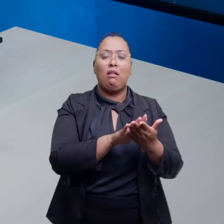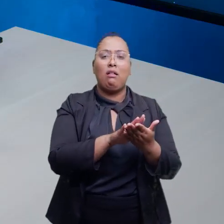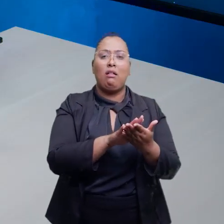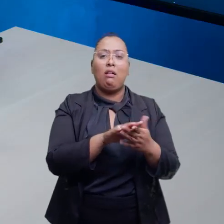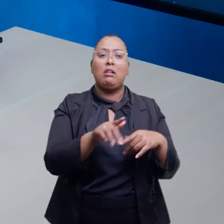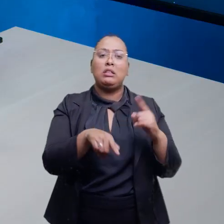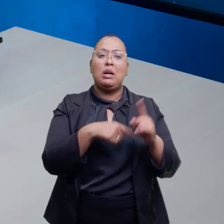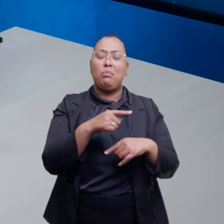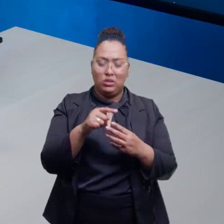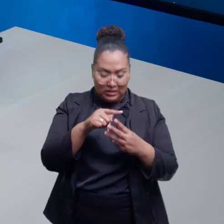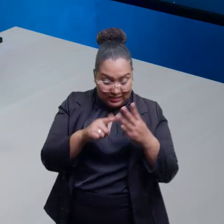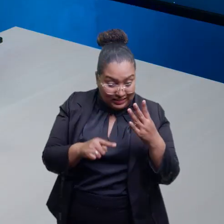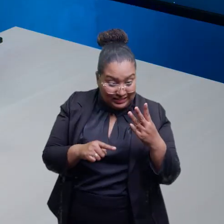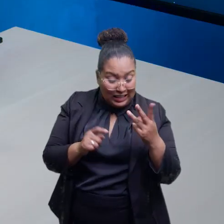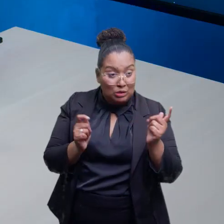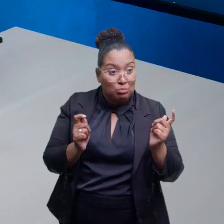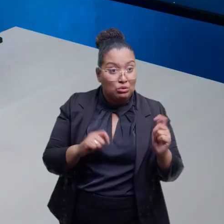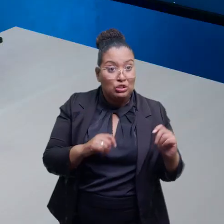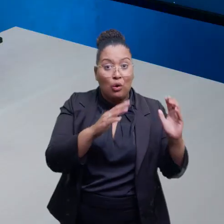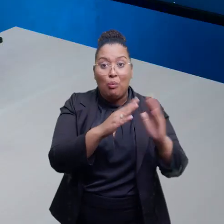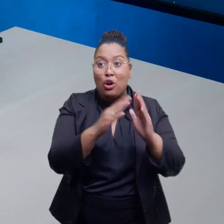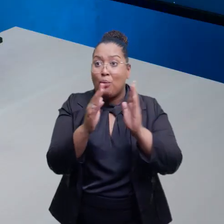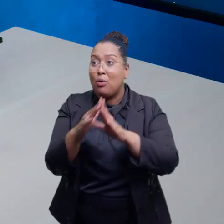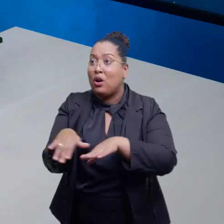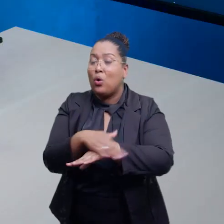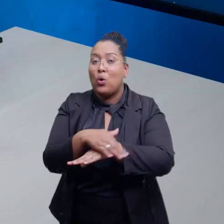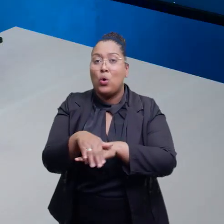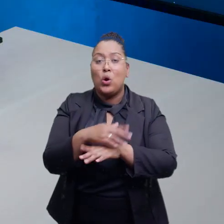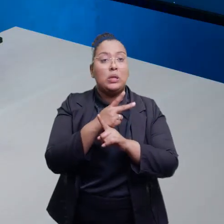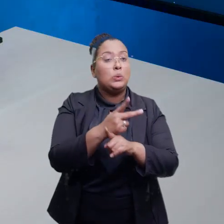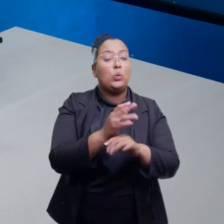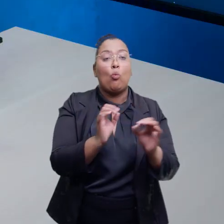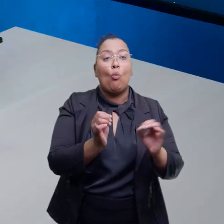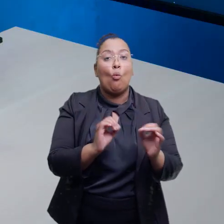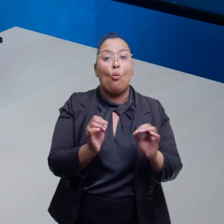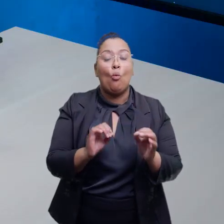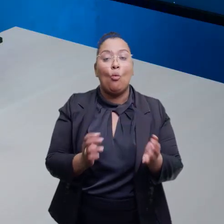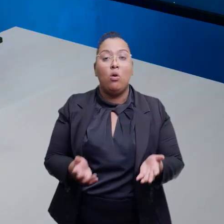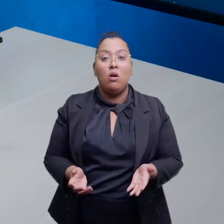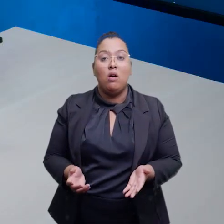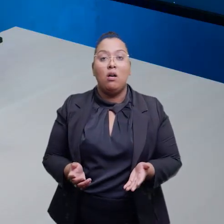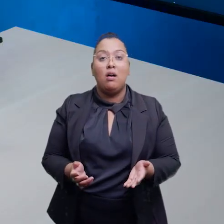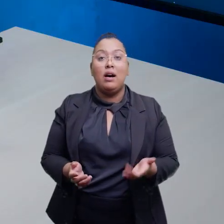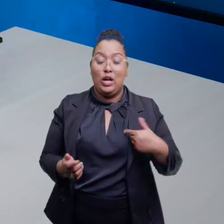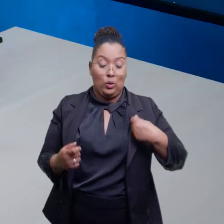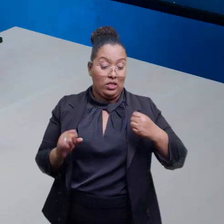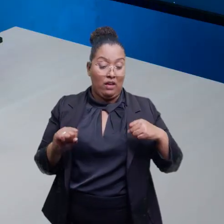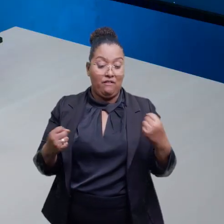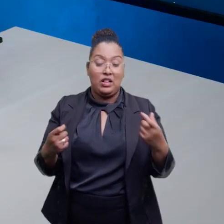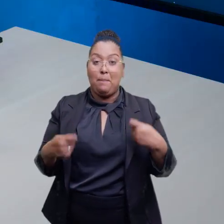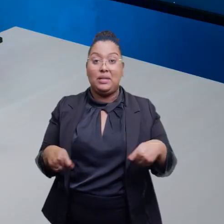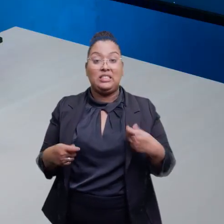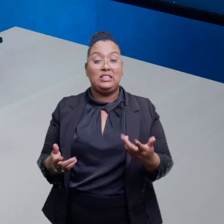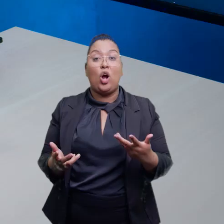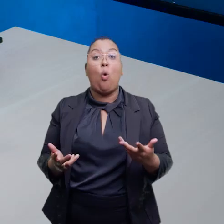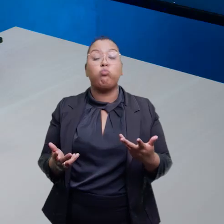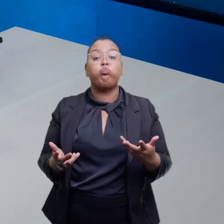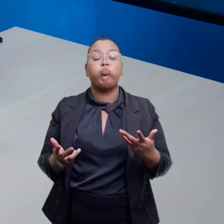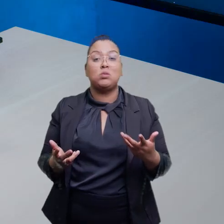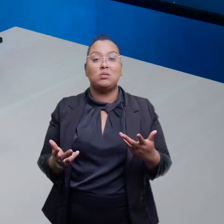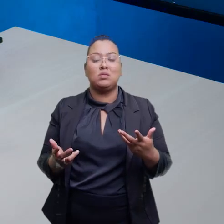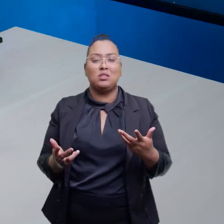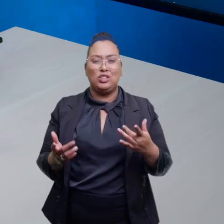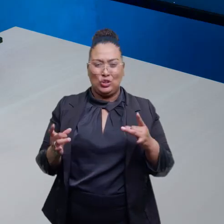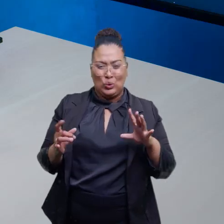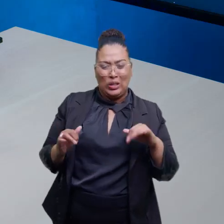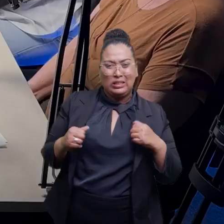que tem 3 possíveis endereços que a pessoa não foi procurada, e você está ali para fazer a defesa, e fala assim, olha, não é só pela